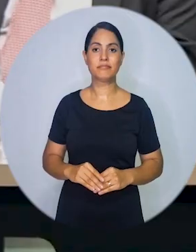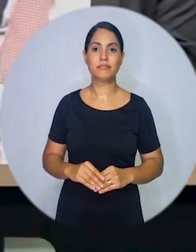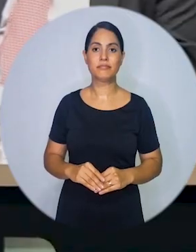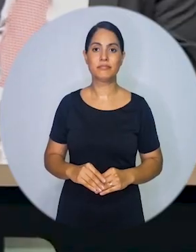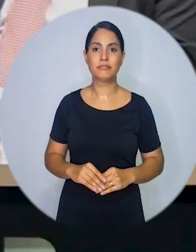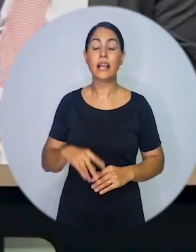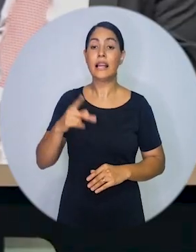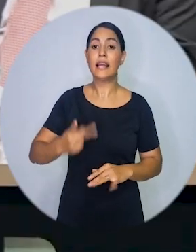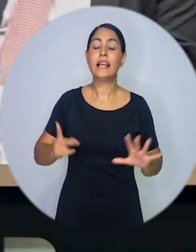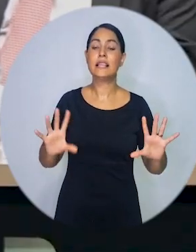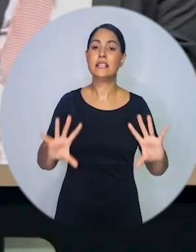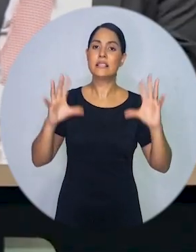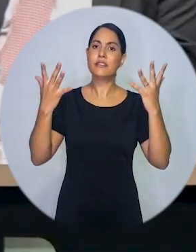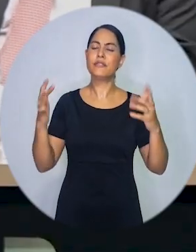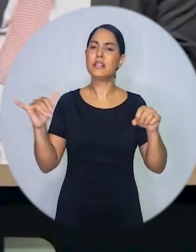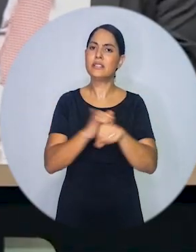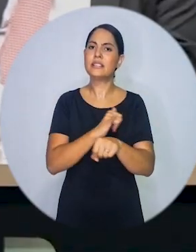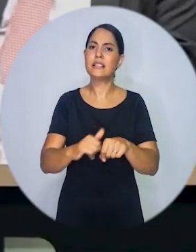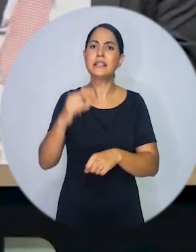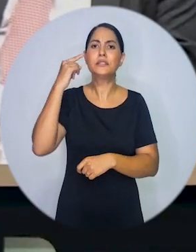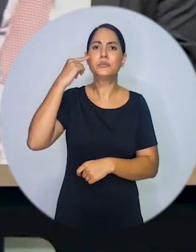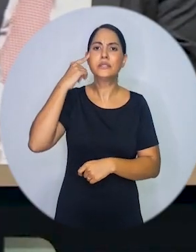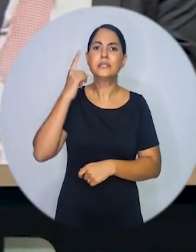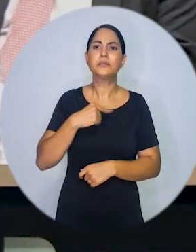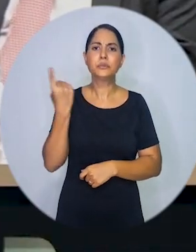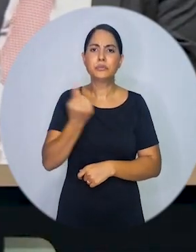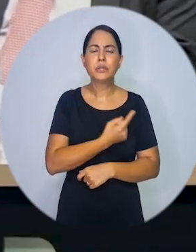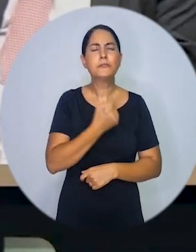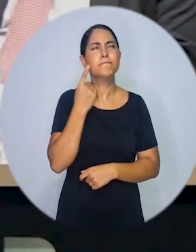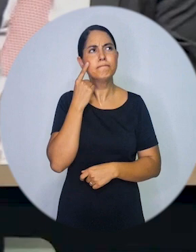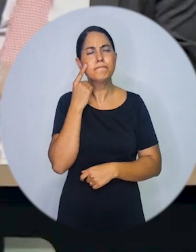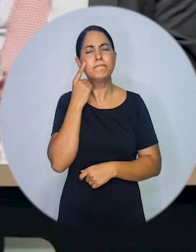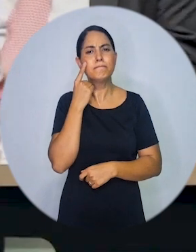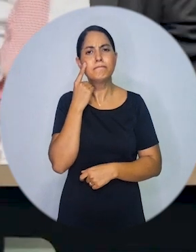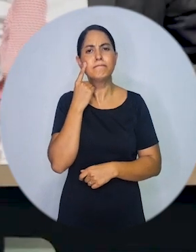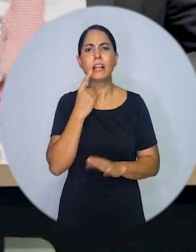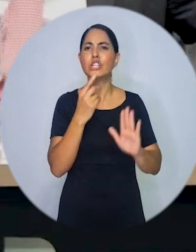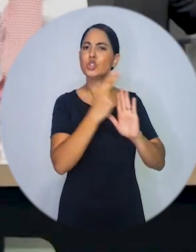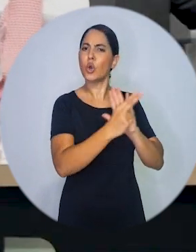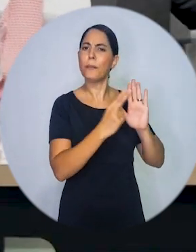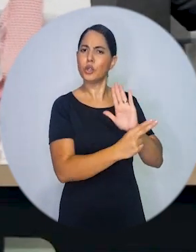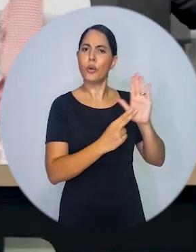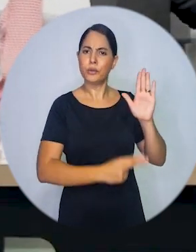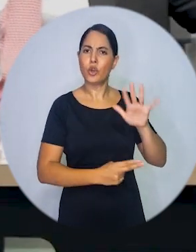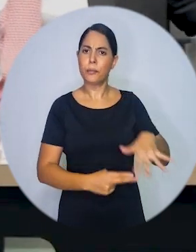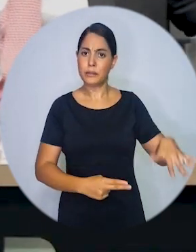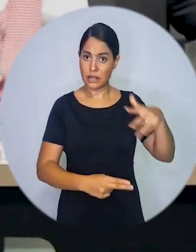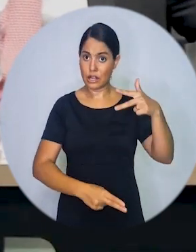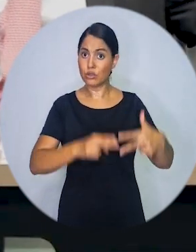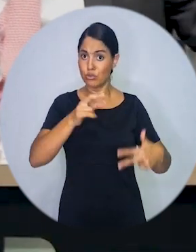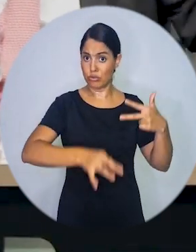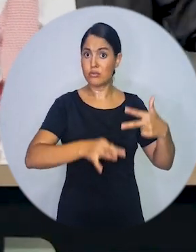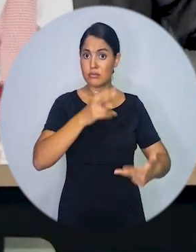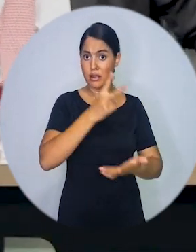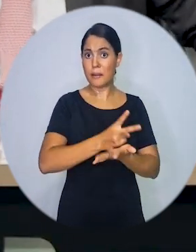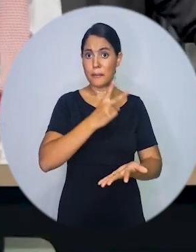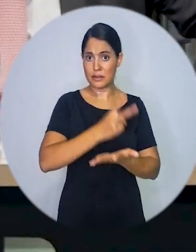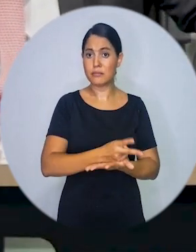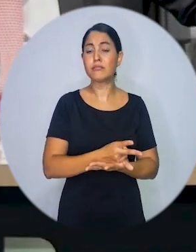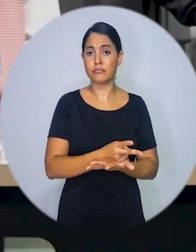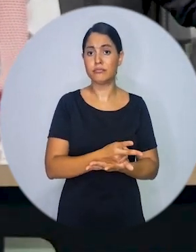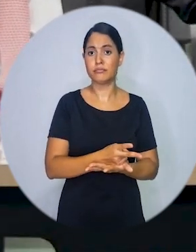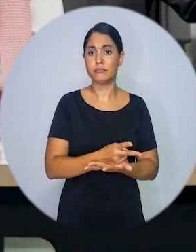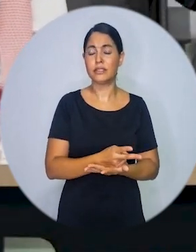tecnológicos. Esse evento foi muito pensado para que a gente pudesse, de fato, trazer nomes da